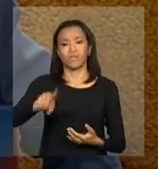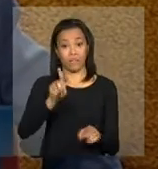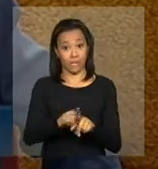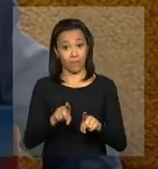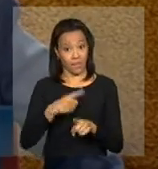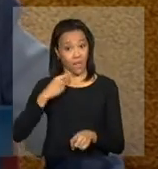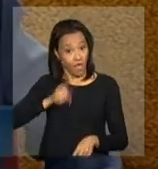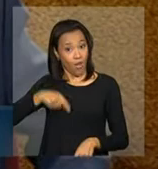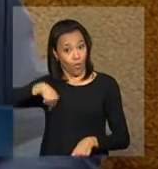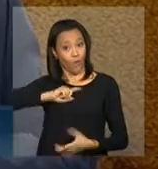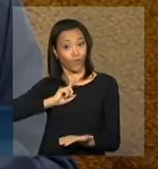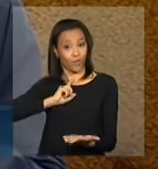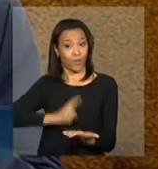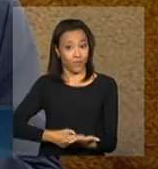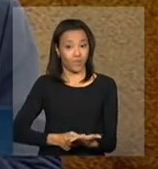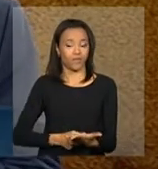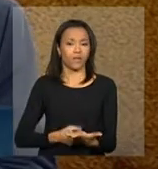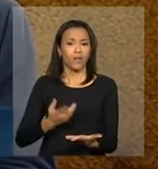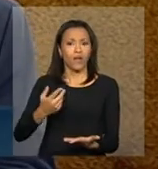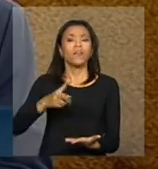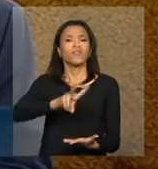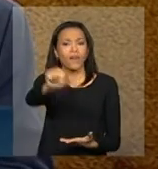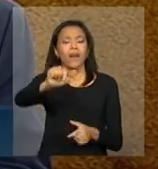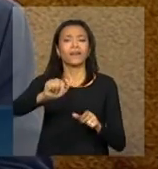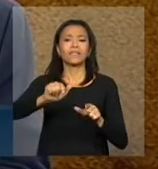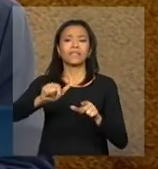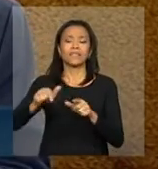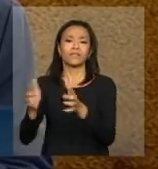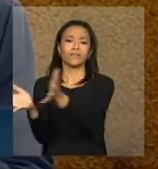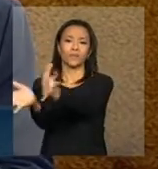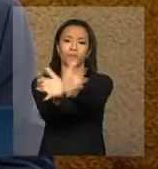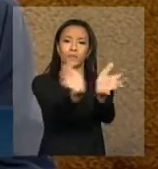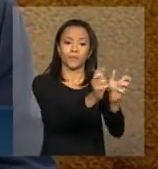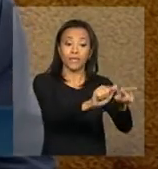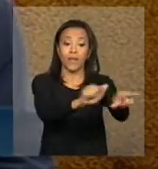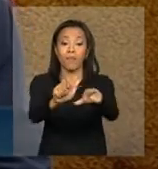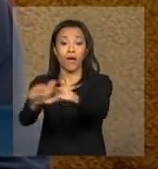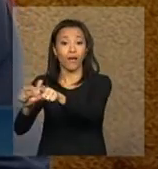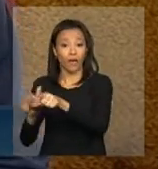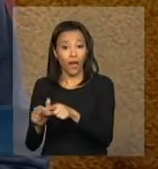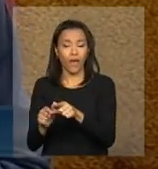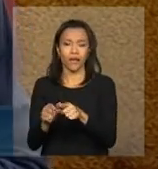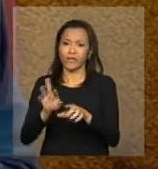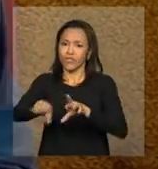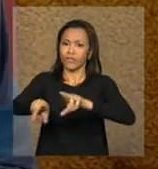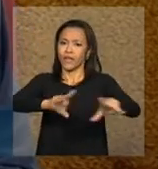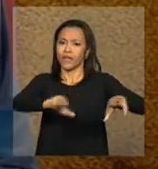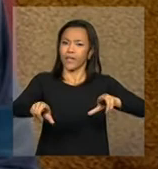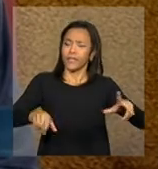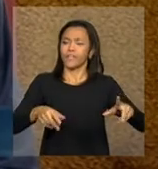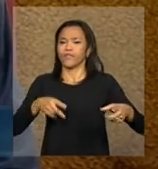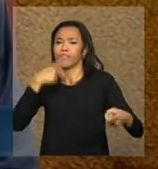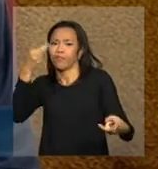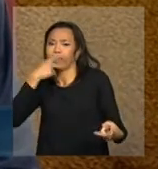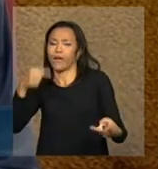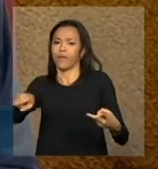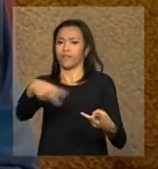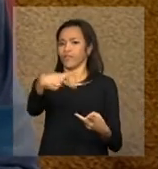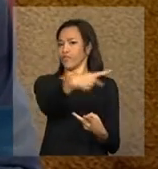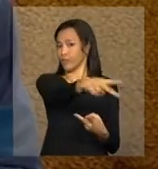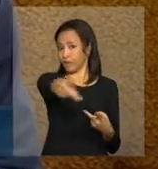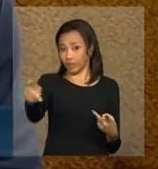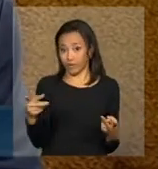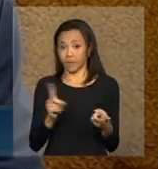compromisso nosso, a gente vai trabalhar com momentos diferentes para ouvir as falas e as provocações que vierem de